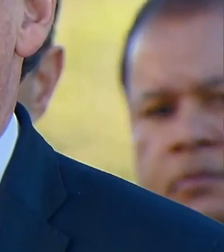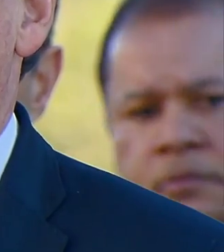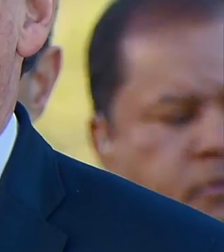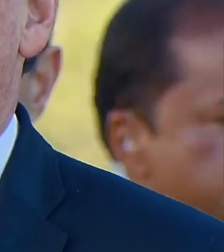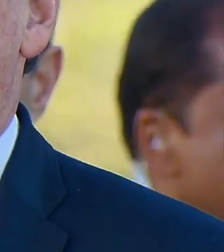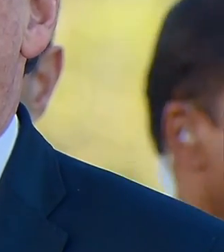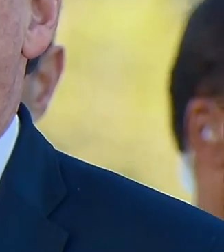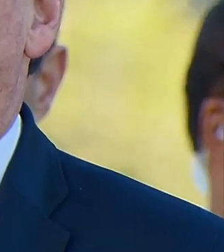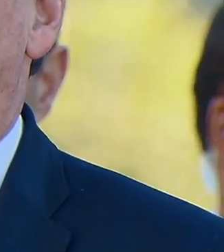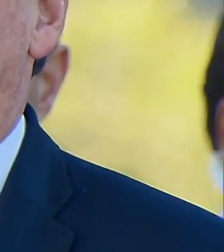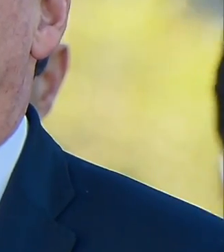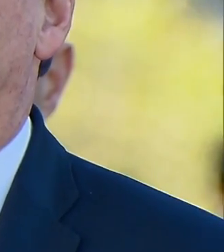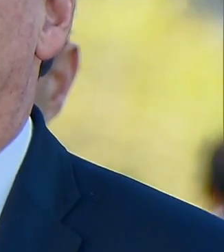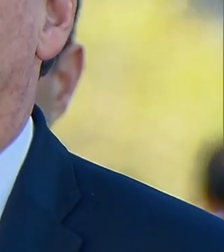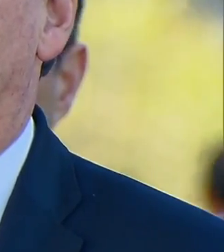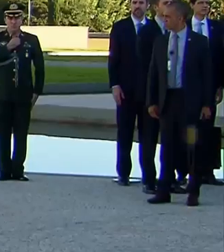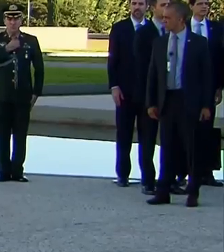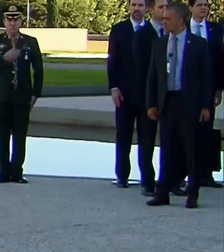Tchau!